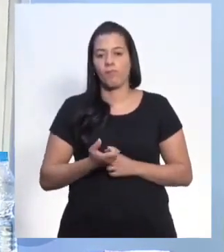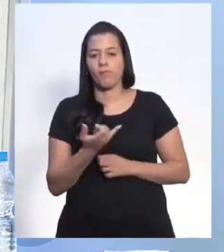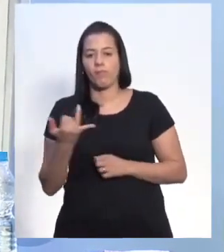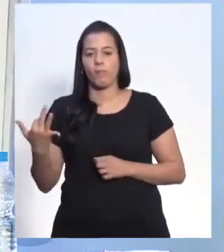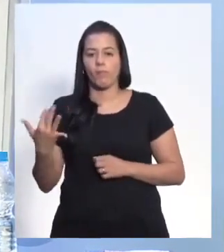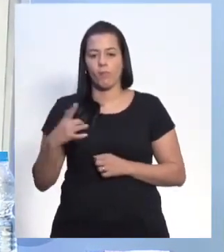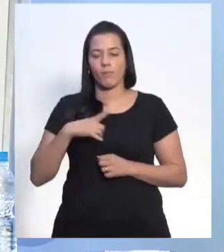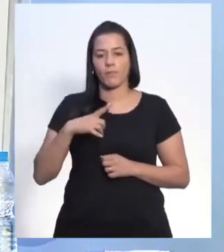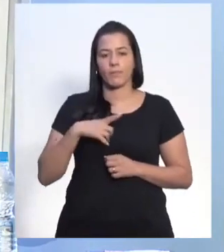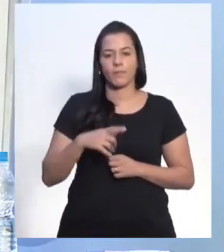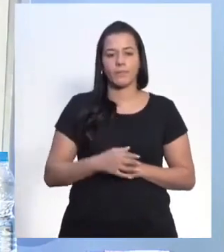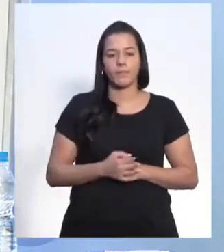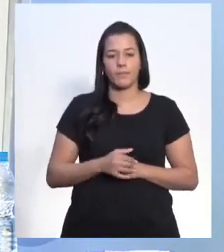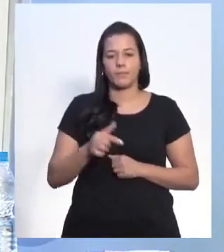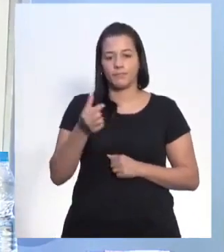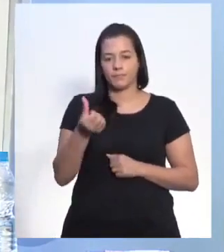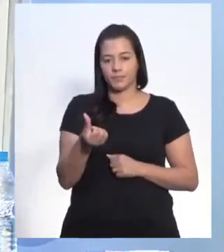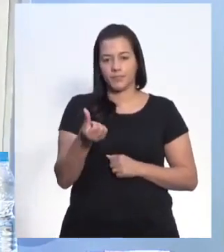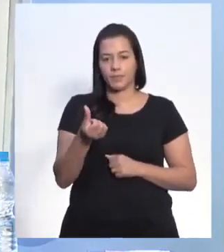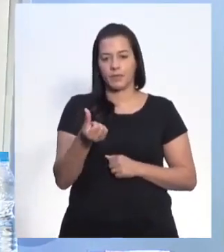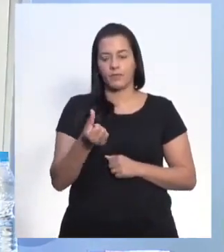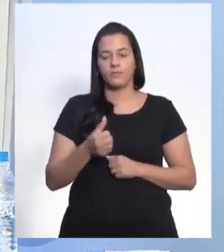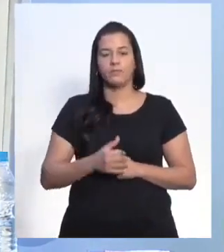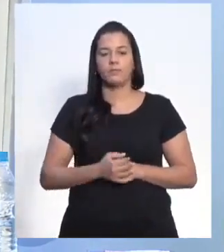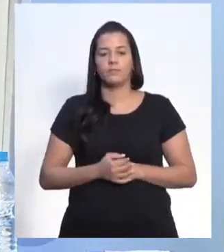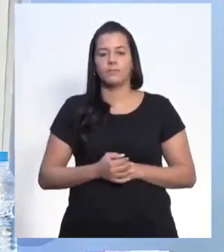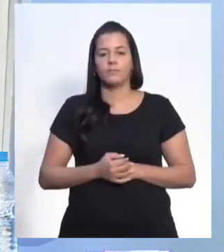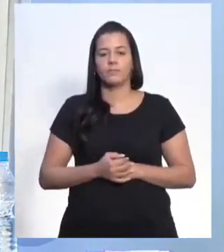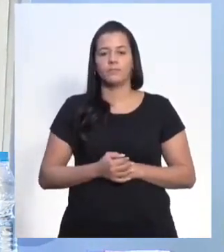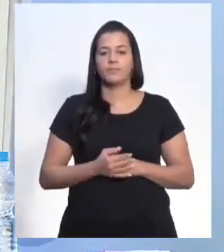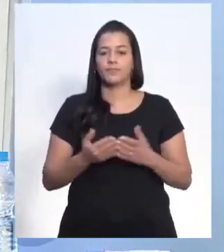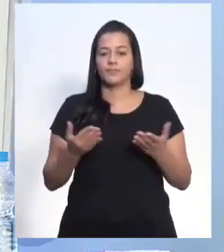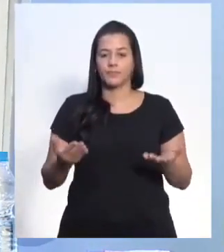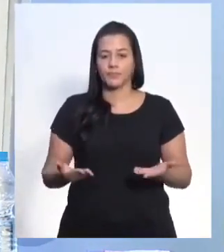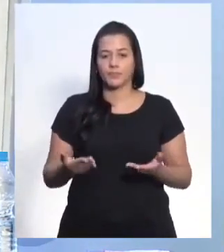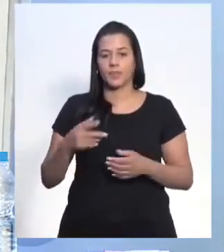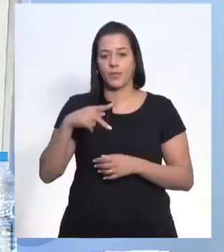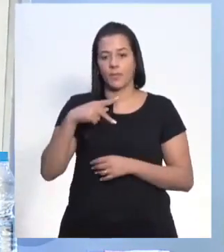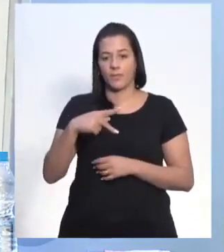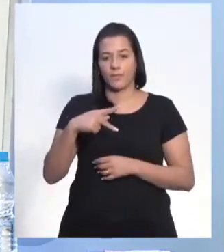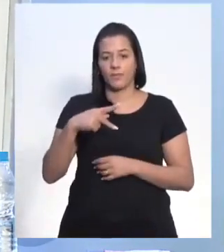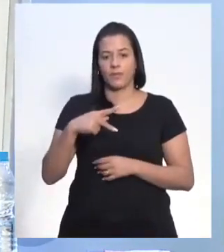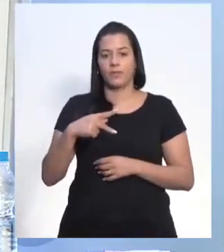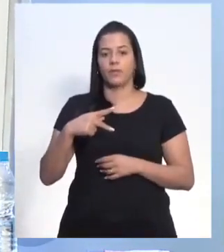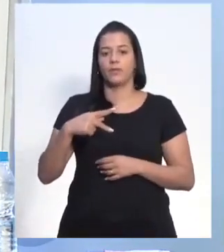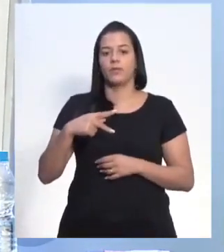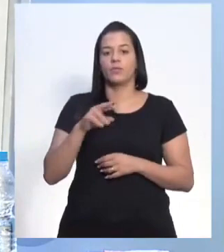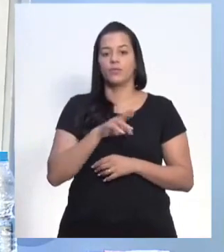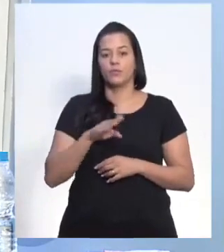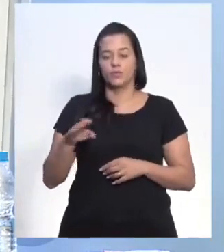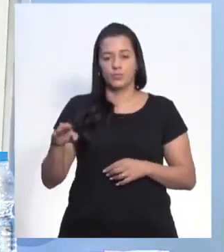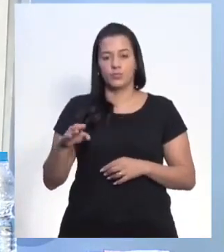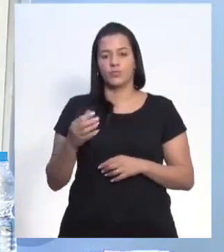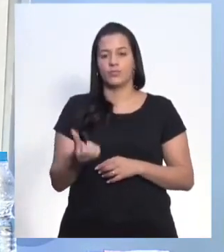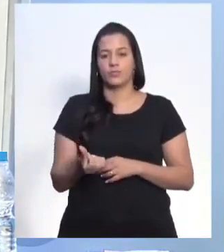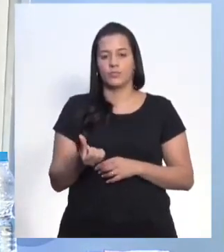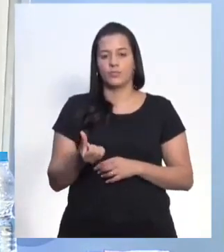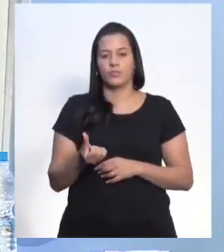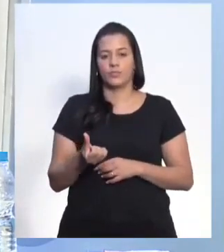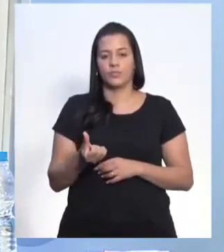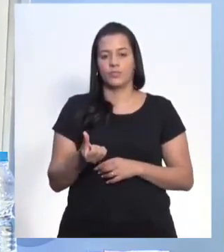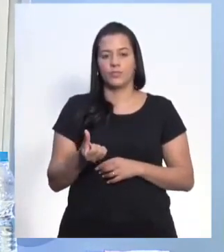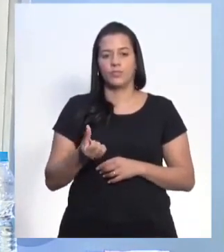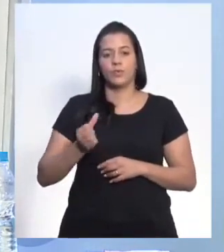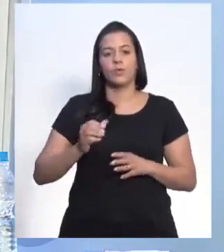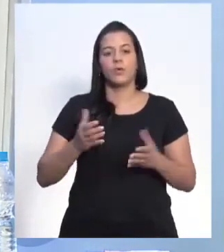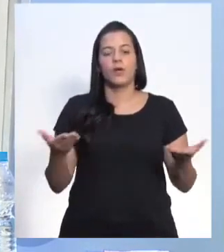opções diferentes eu tenho? 6 opções. Então, na hora da probabilidade, o número de baixo vai ser 6. Qual é o evento